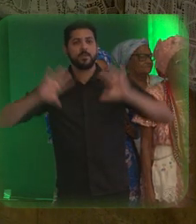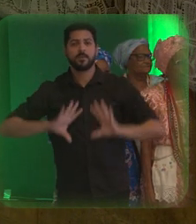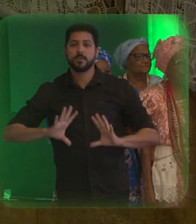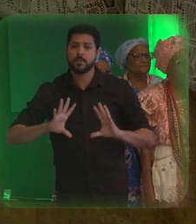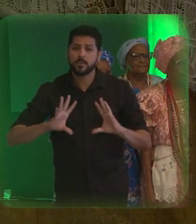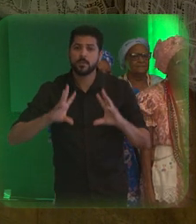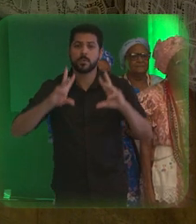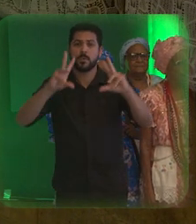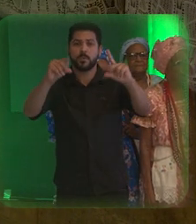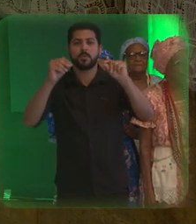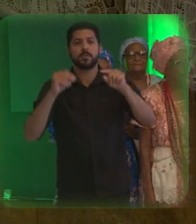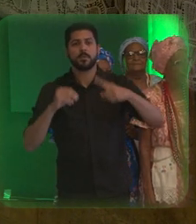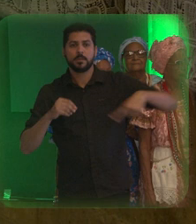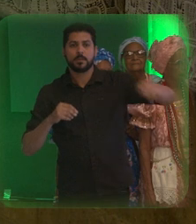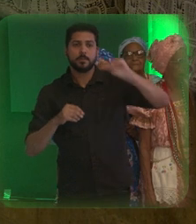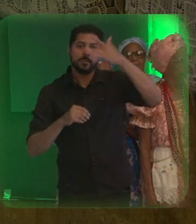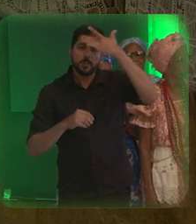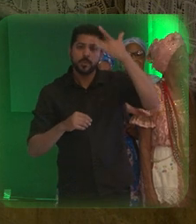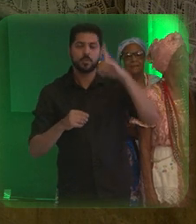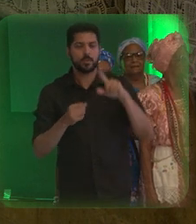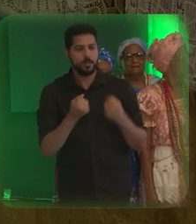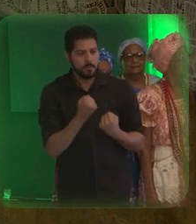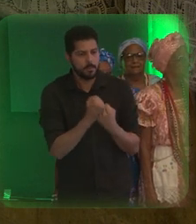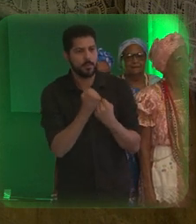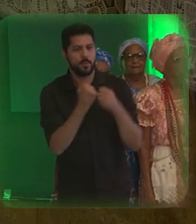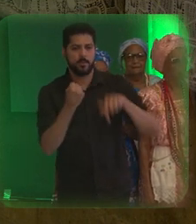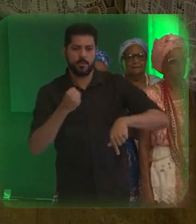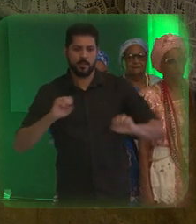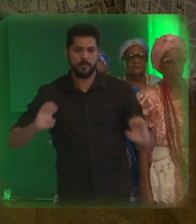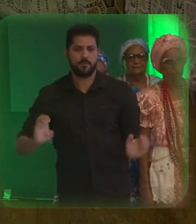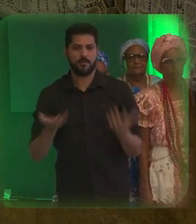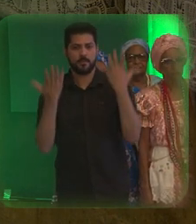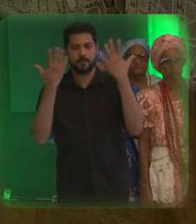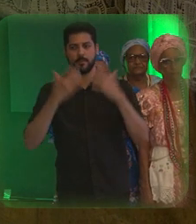as pessoas que colaboraram com a realização deste evento.